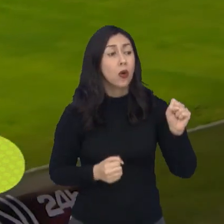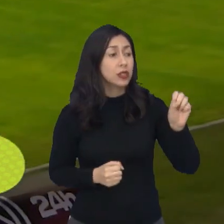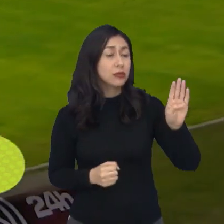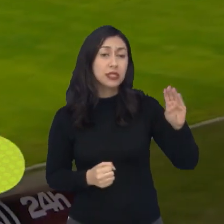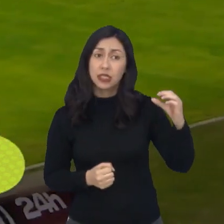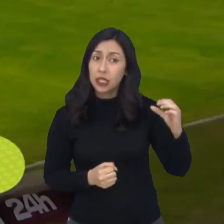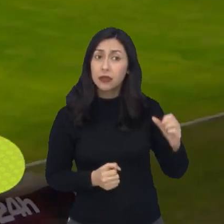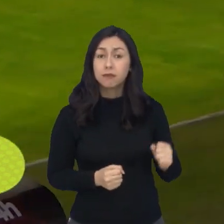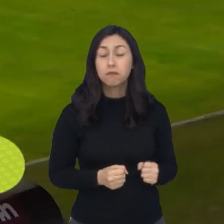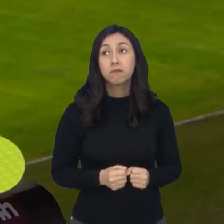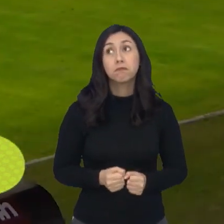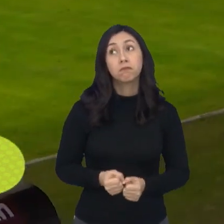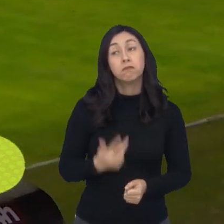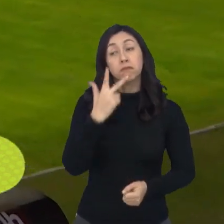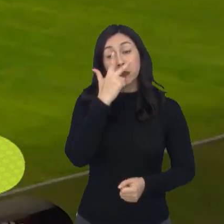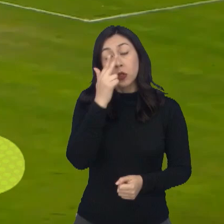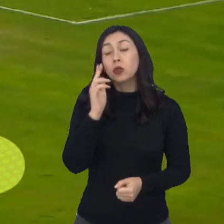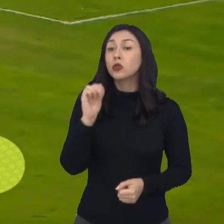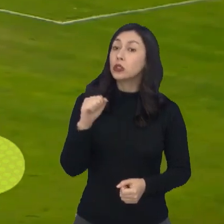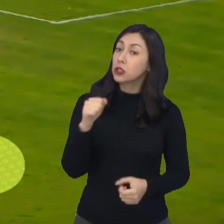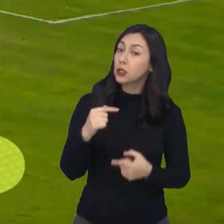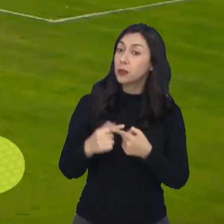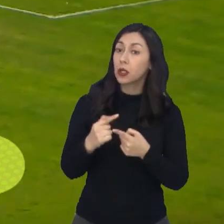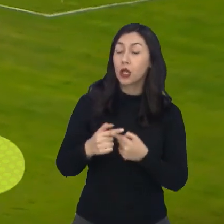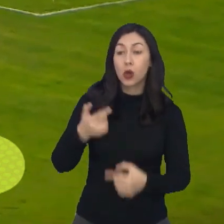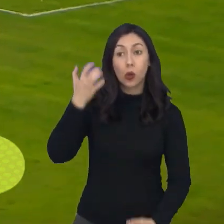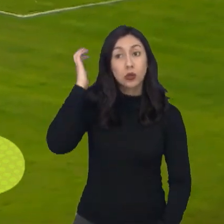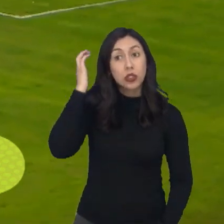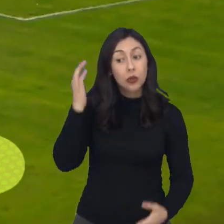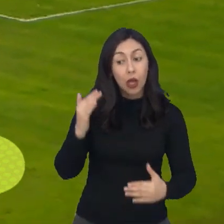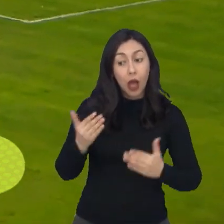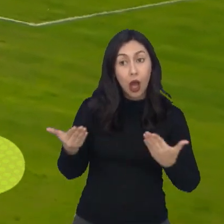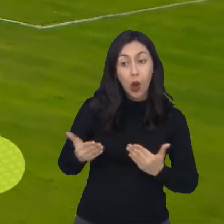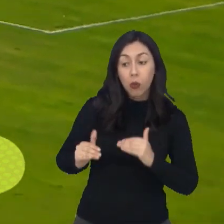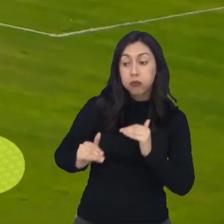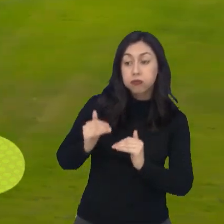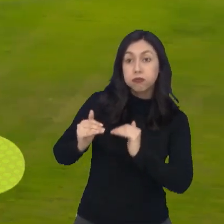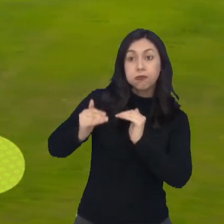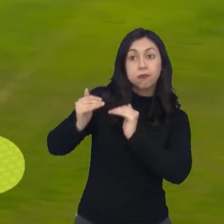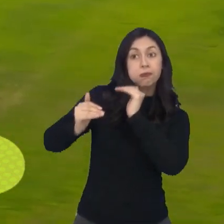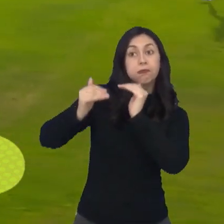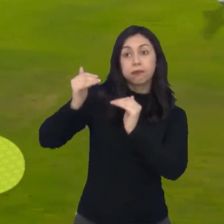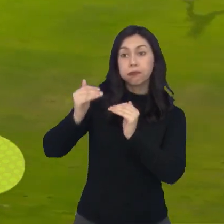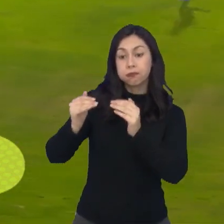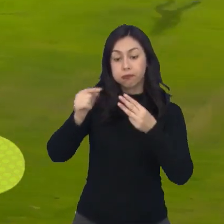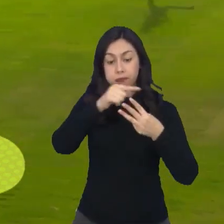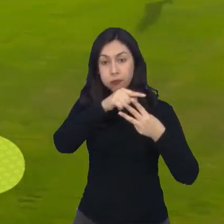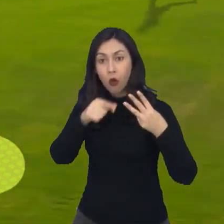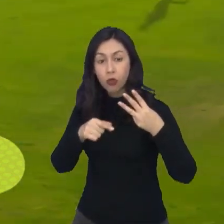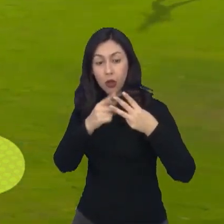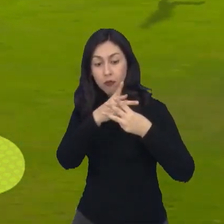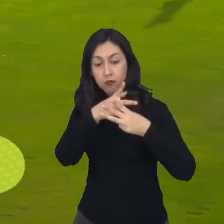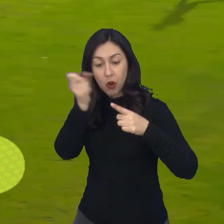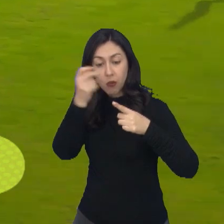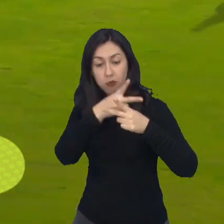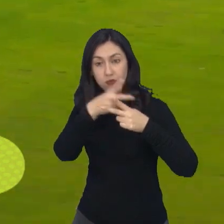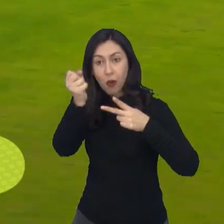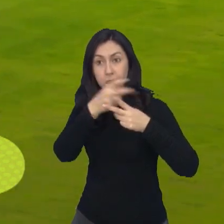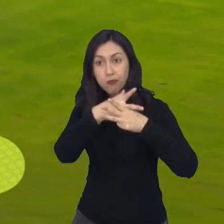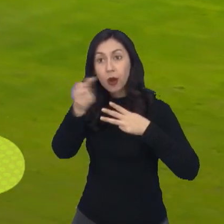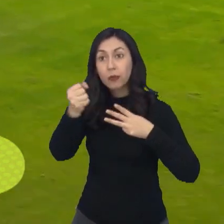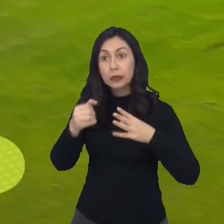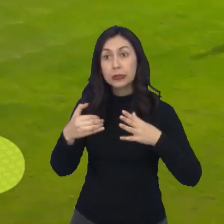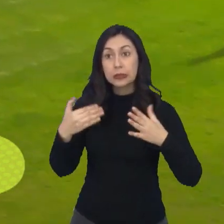Pereira? Eu acho que sim, até porque o Santo André vem numa evolução muito grande, né? Os últimos 3 jogos aí, com 3 vitórias, então nós